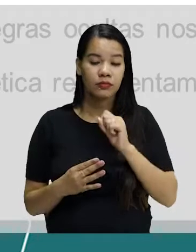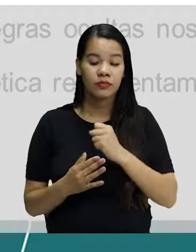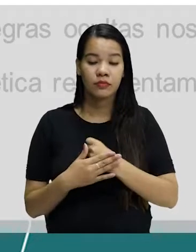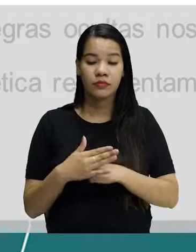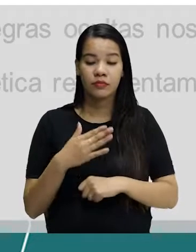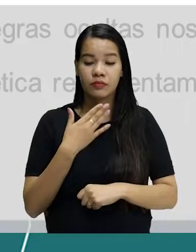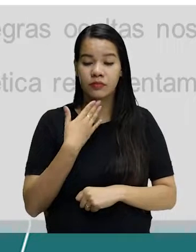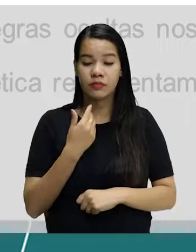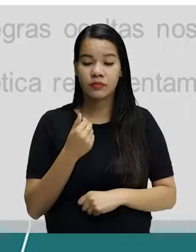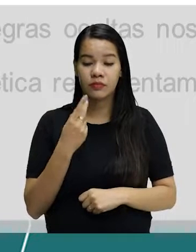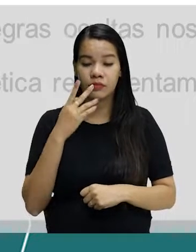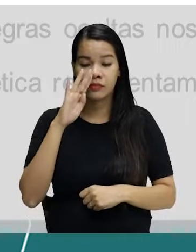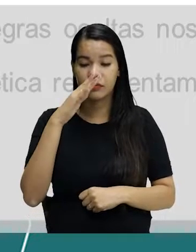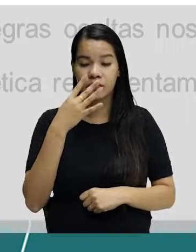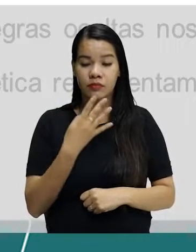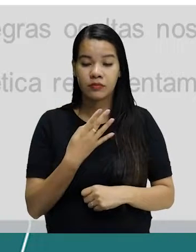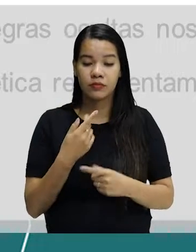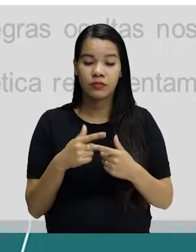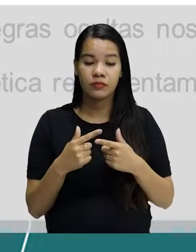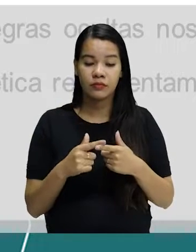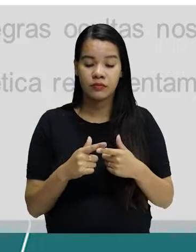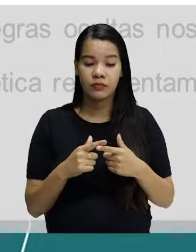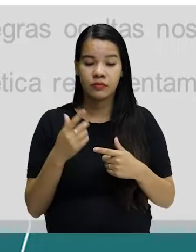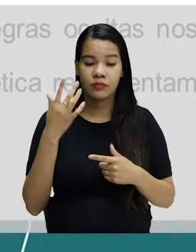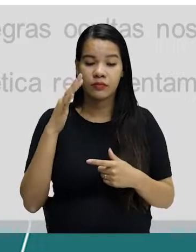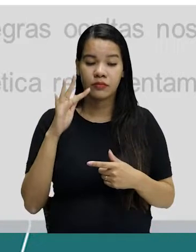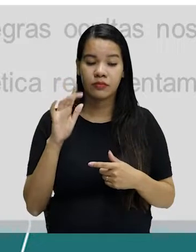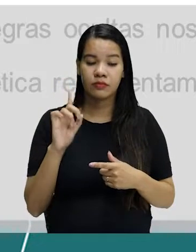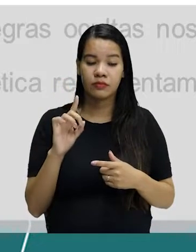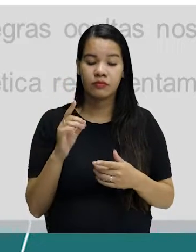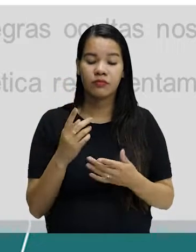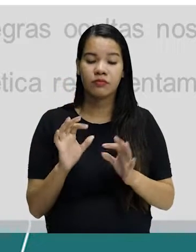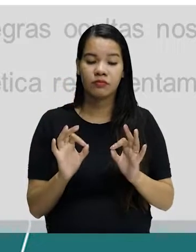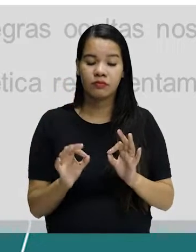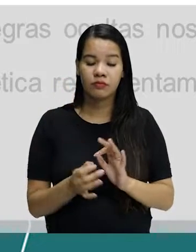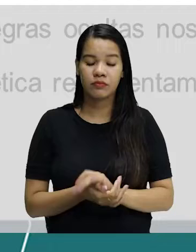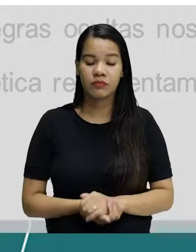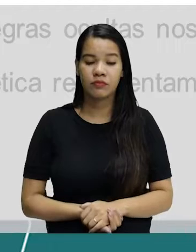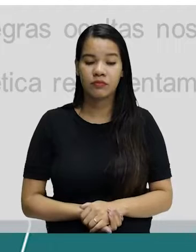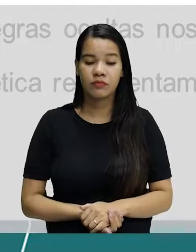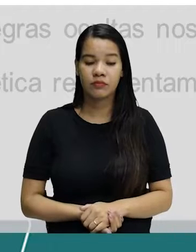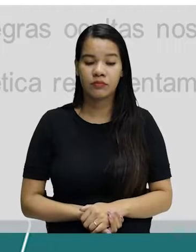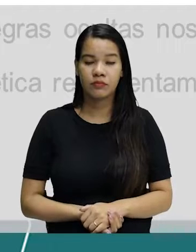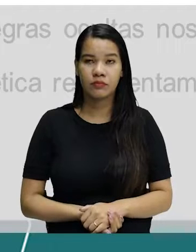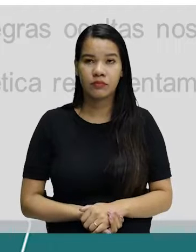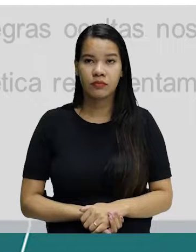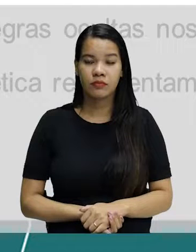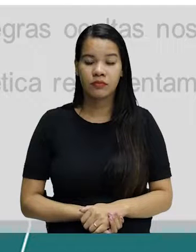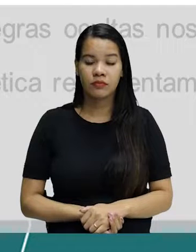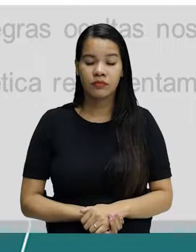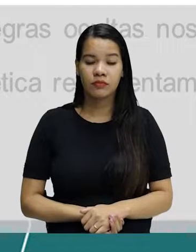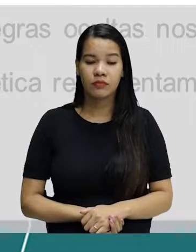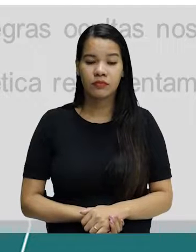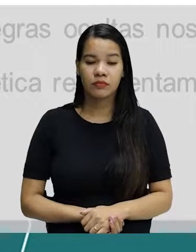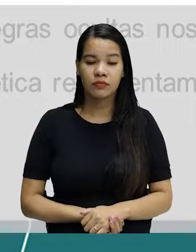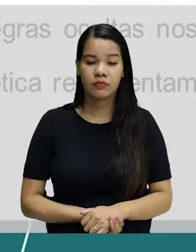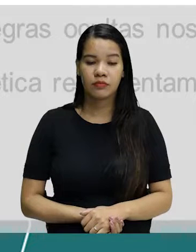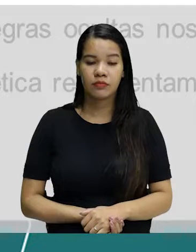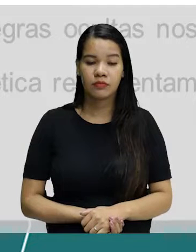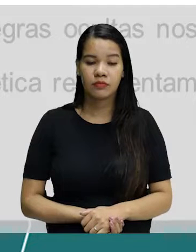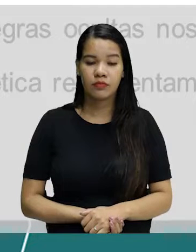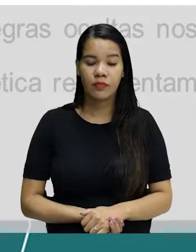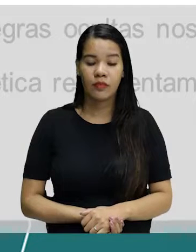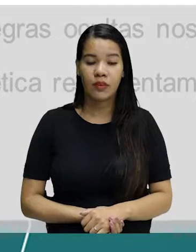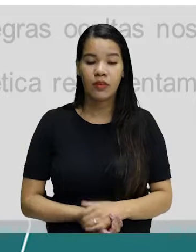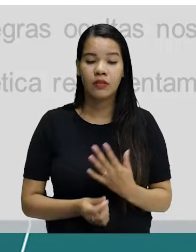resolver problemas filosóficos? Não, isso aqui está certo, não está incorreto. Dentro da filosofia de Wittgenstein, é